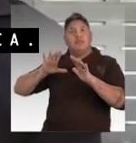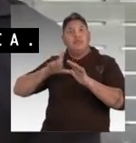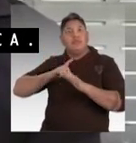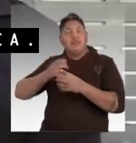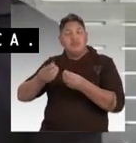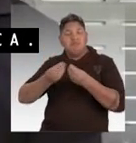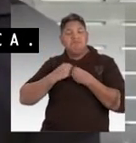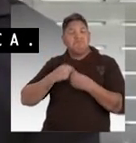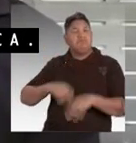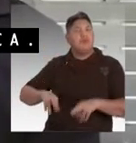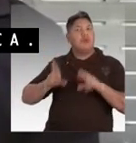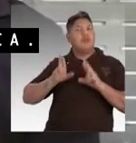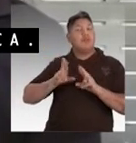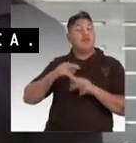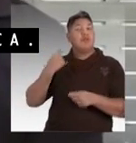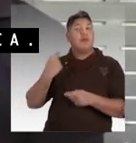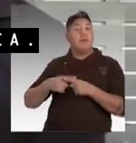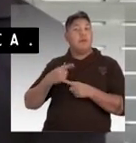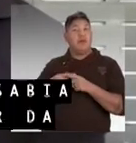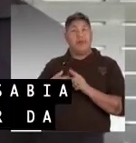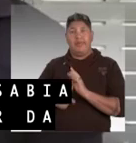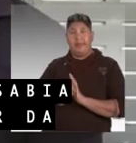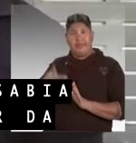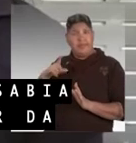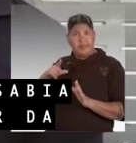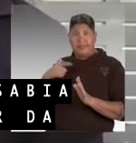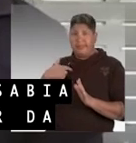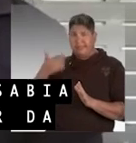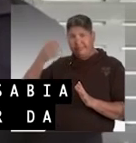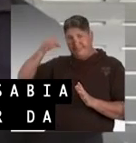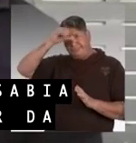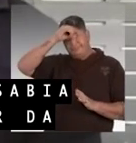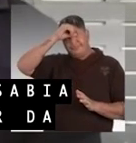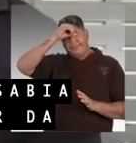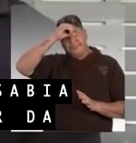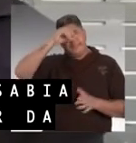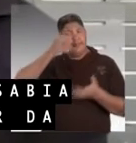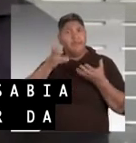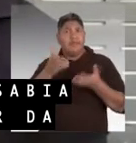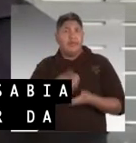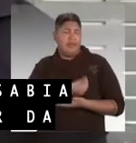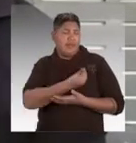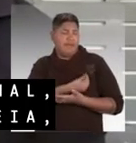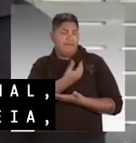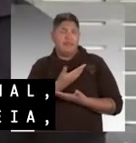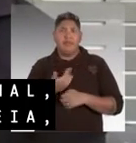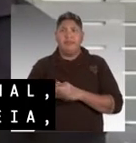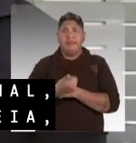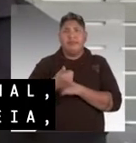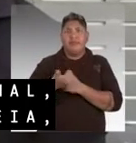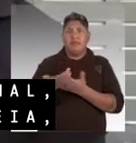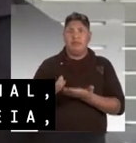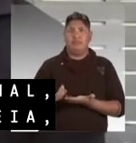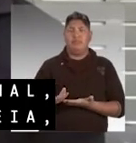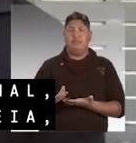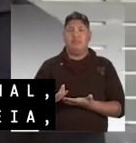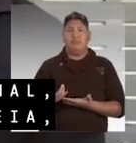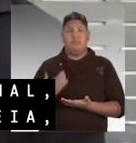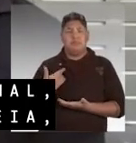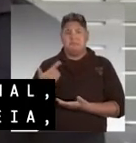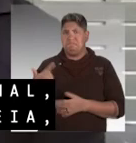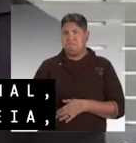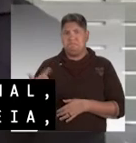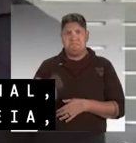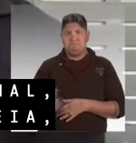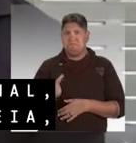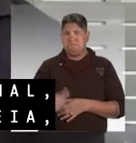deu uma esperança, porque antes eu não sabia o que eu queria fazer da minha vida profissional,